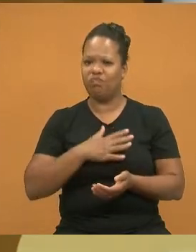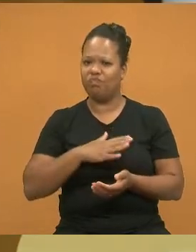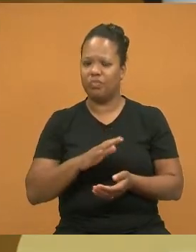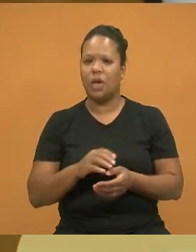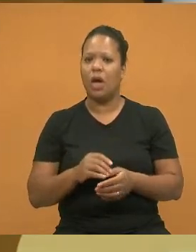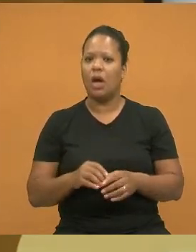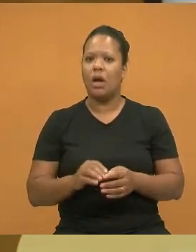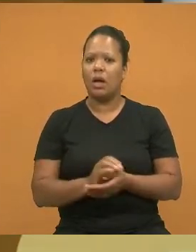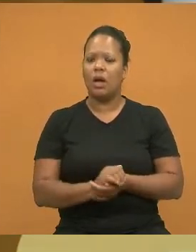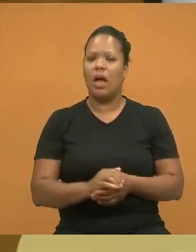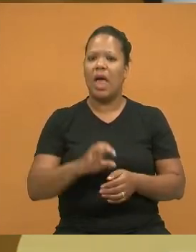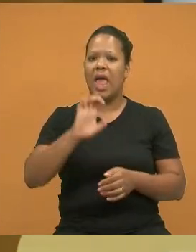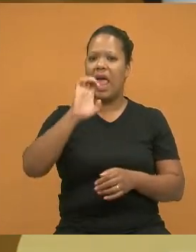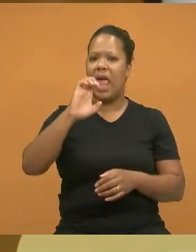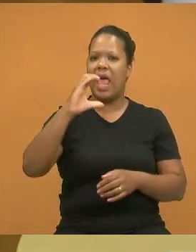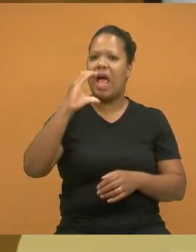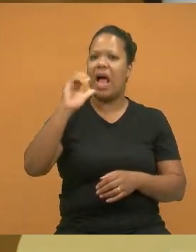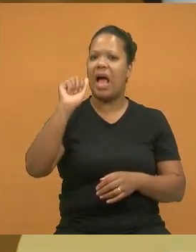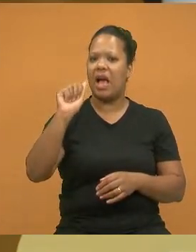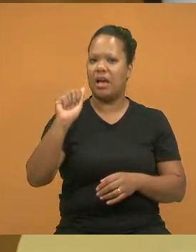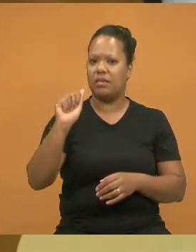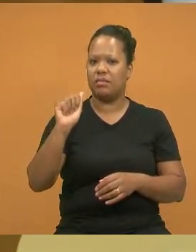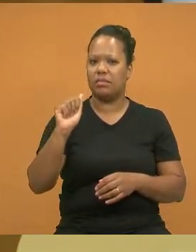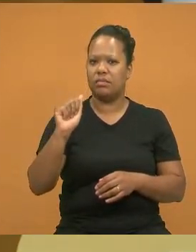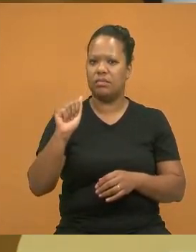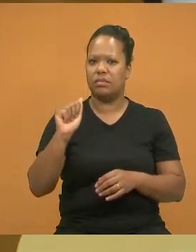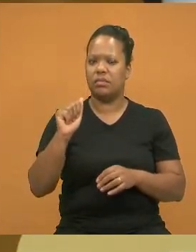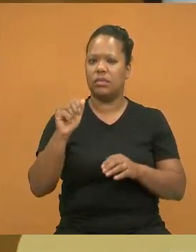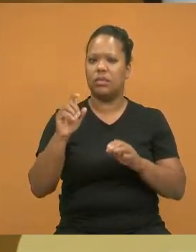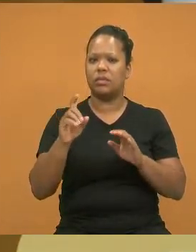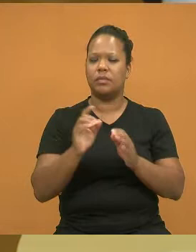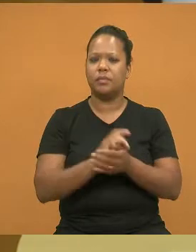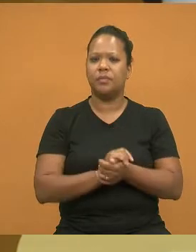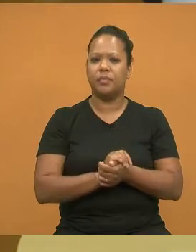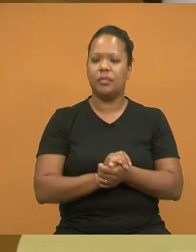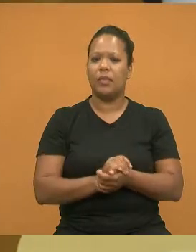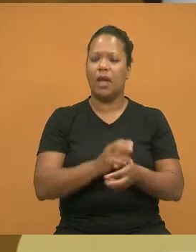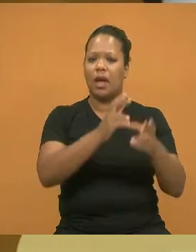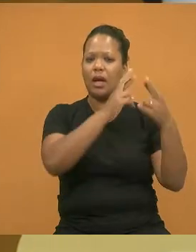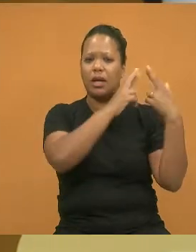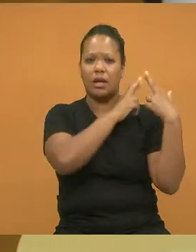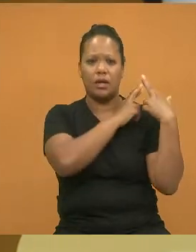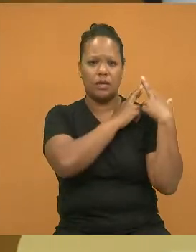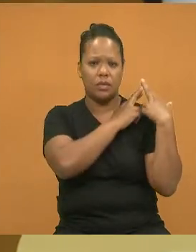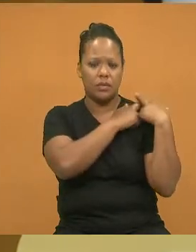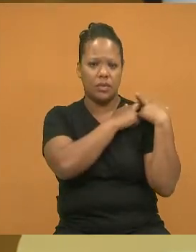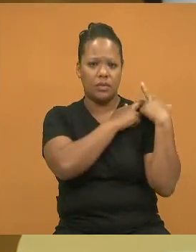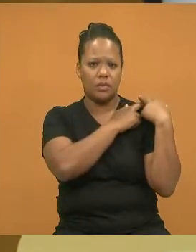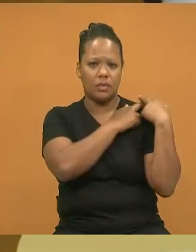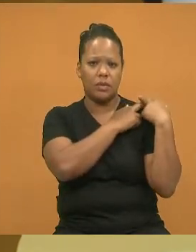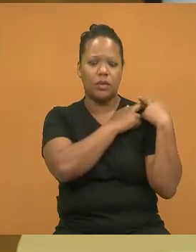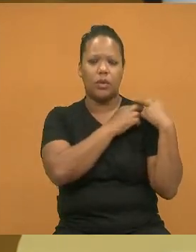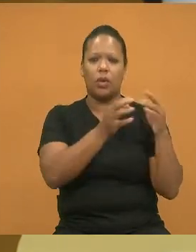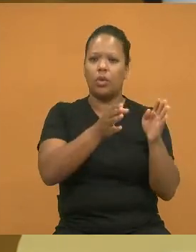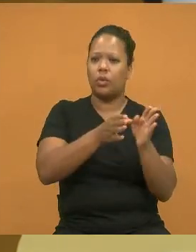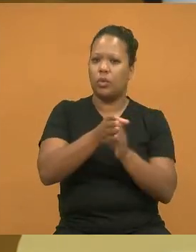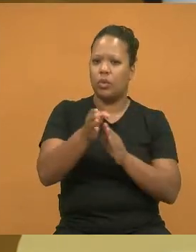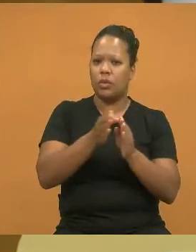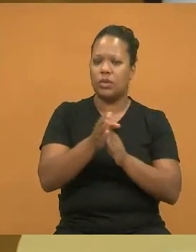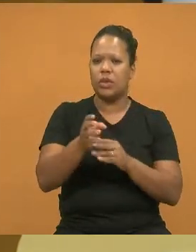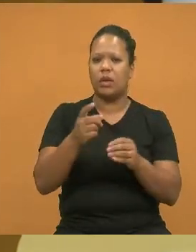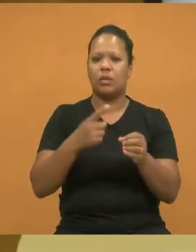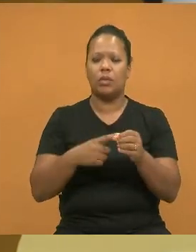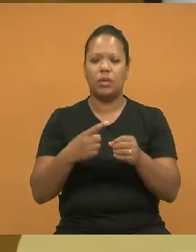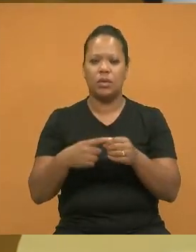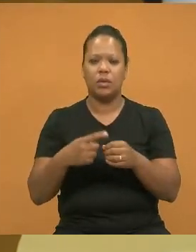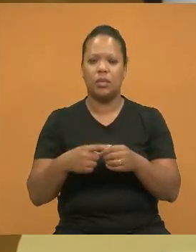Estatuto da Criança e Adolescente, ele preconiza a responsabilização e articulação do Conselho Municipal de Direito e